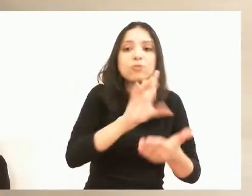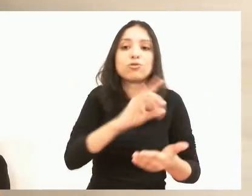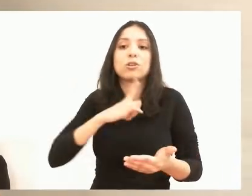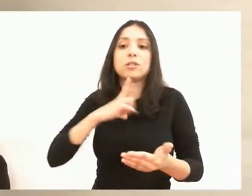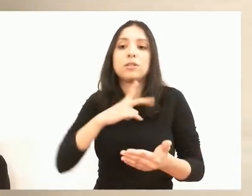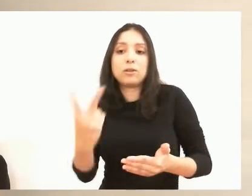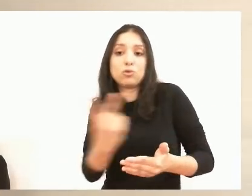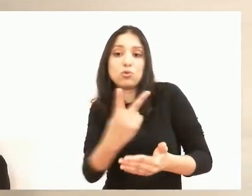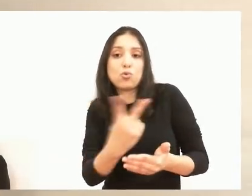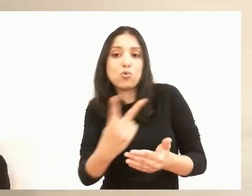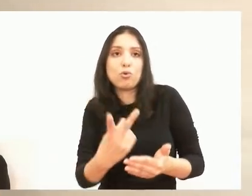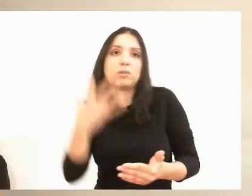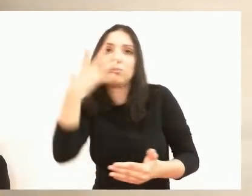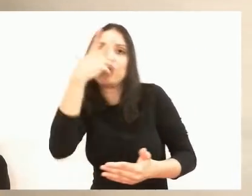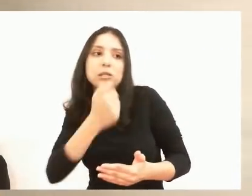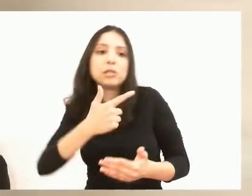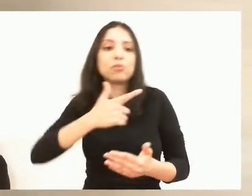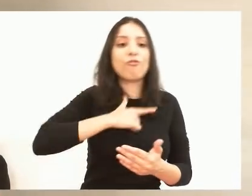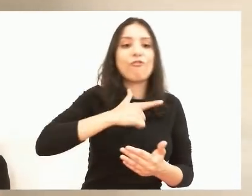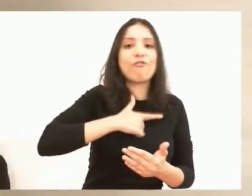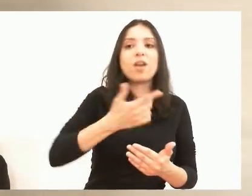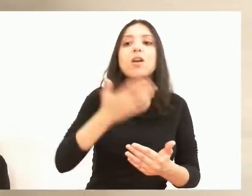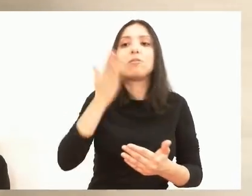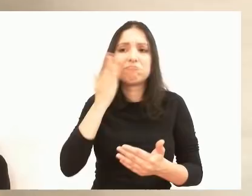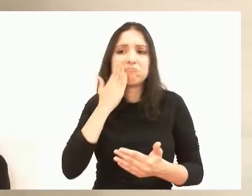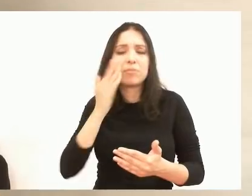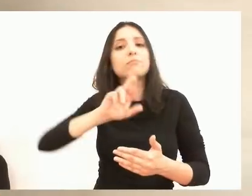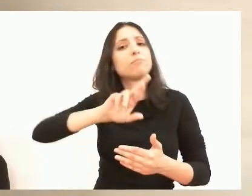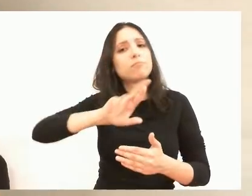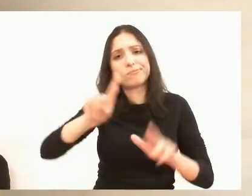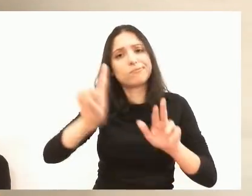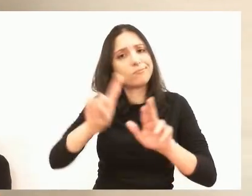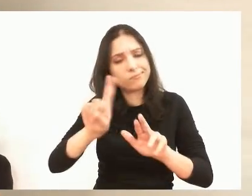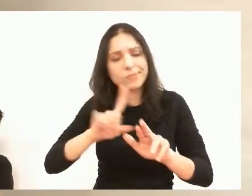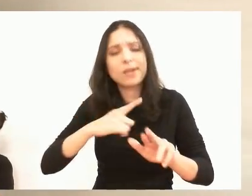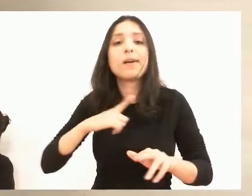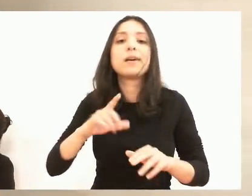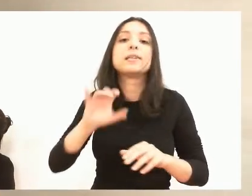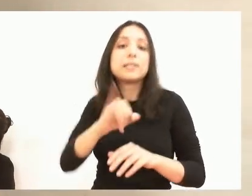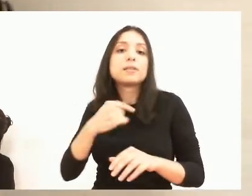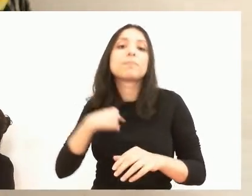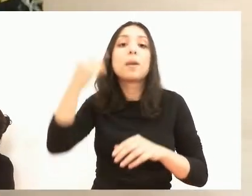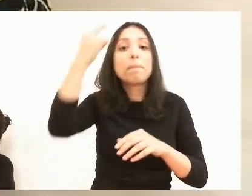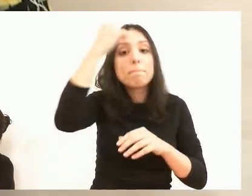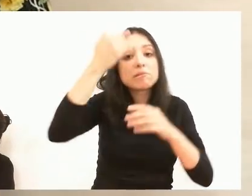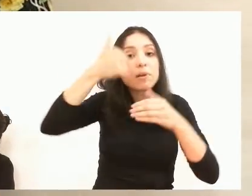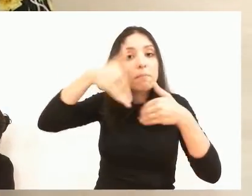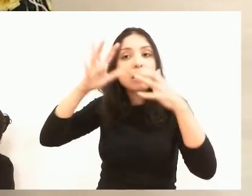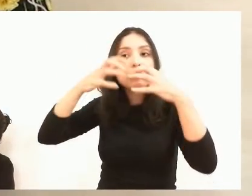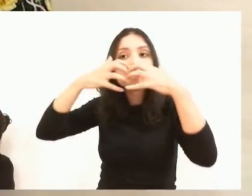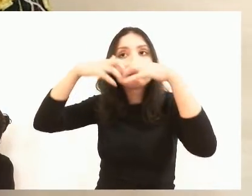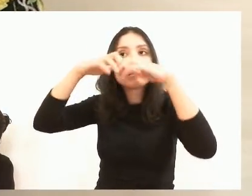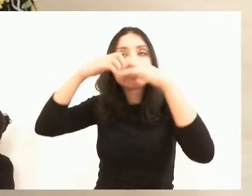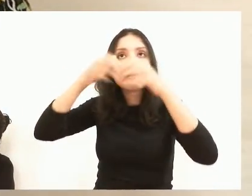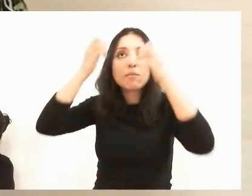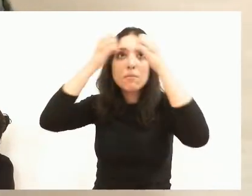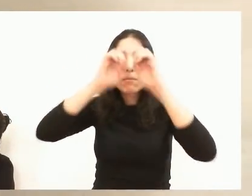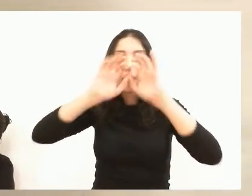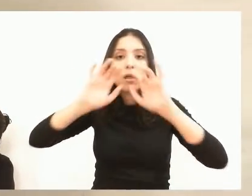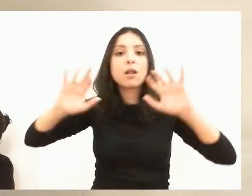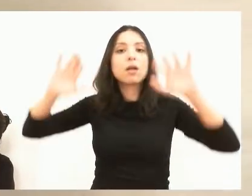bonito feio e essa não dê economia já nasce da não de economia